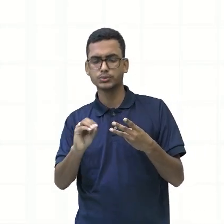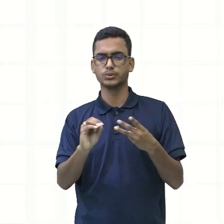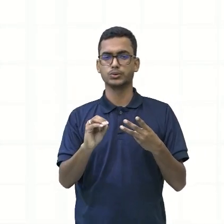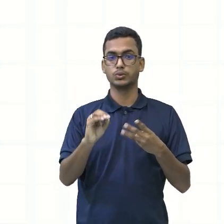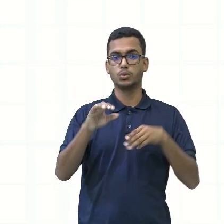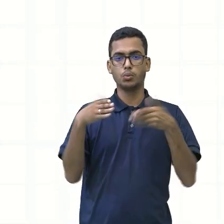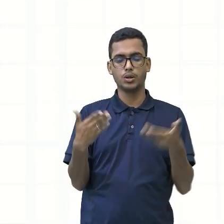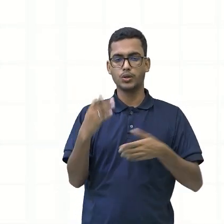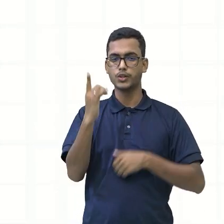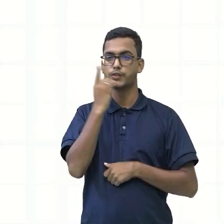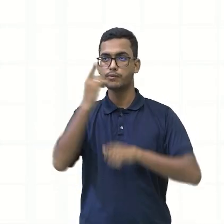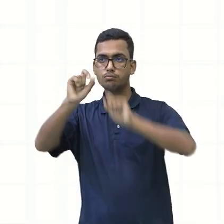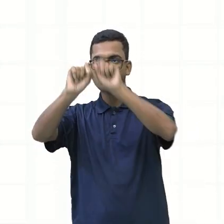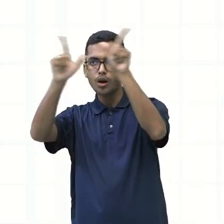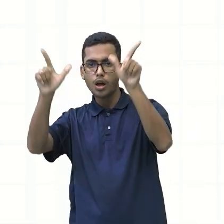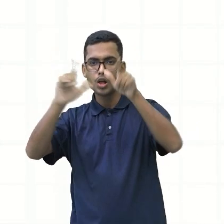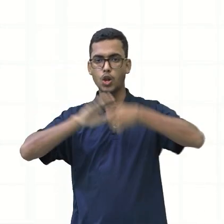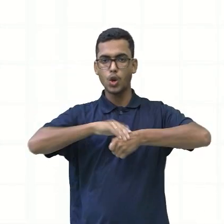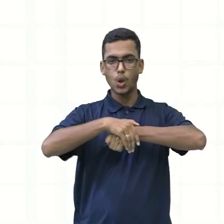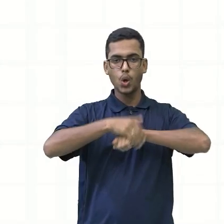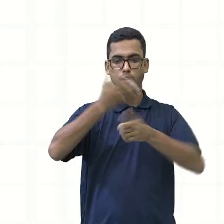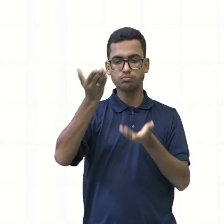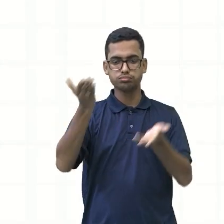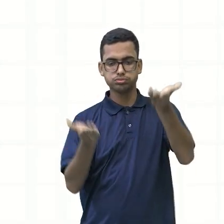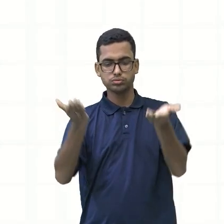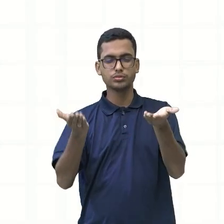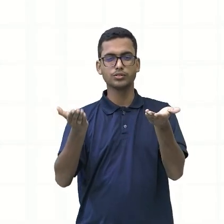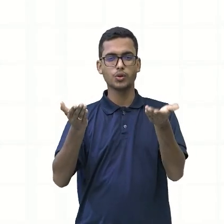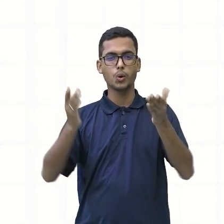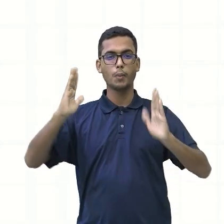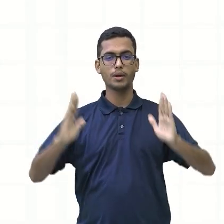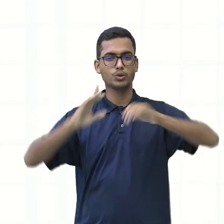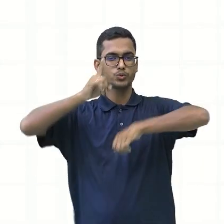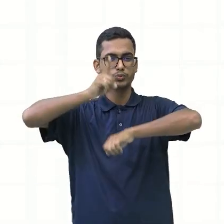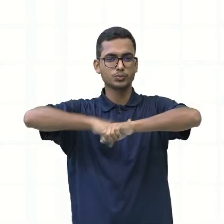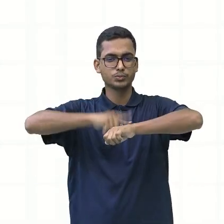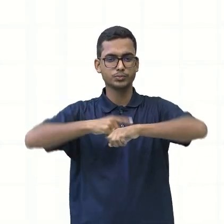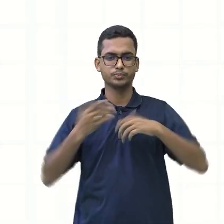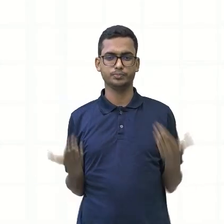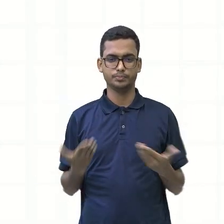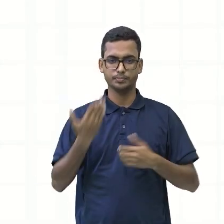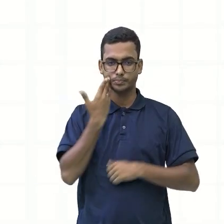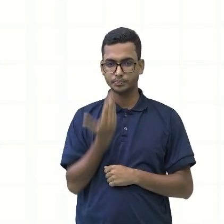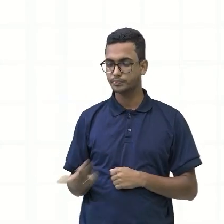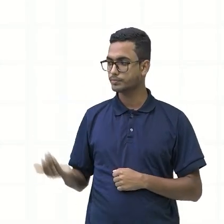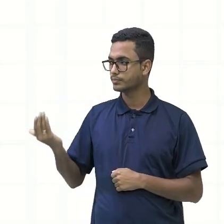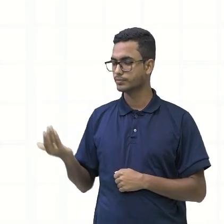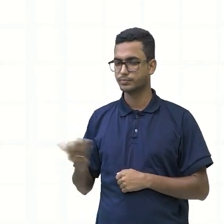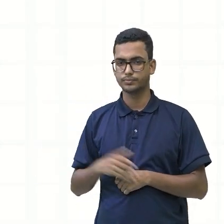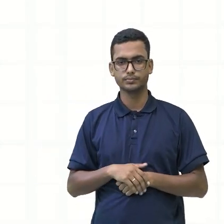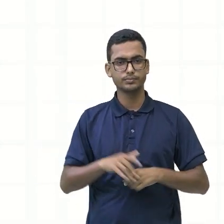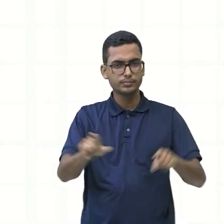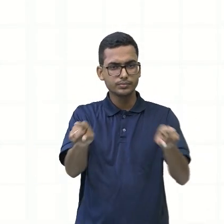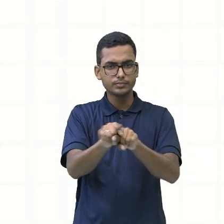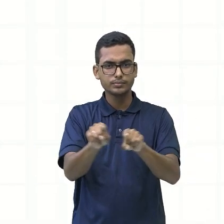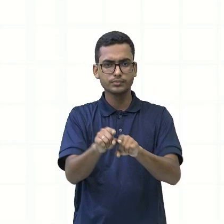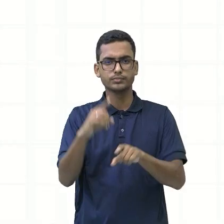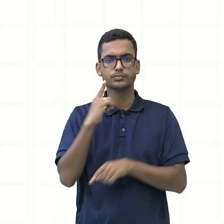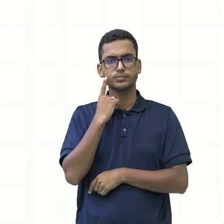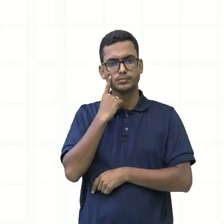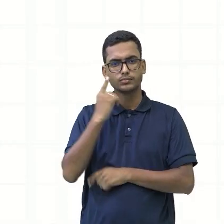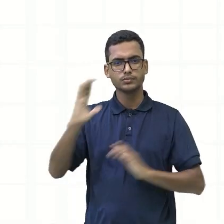março, né, a gente vai ter o outono e o equinócio ali de primavera por volta de 22, 23